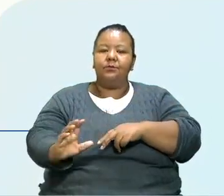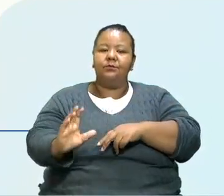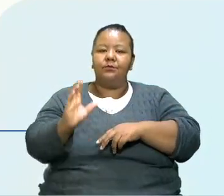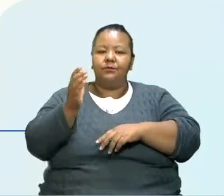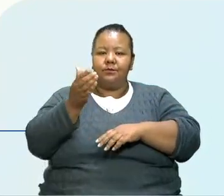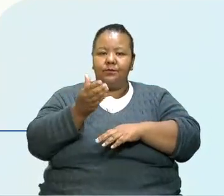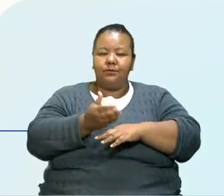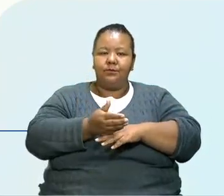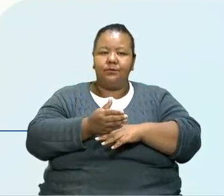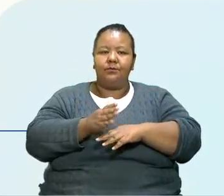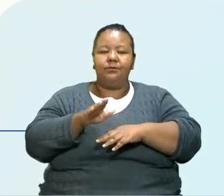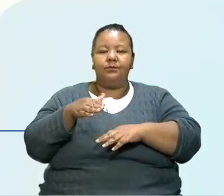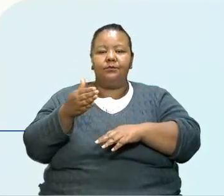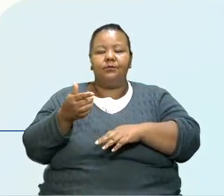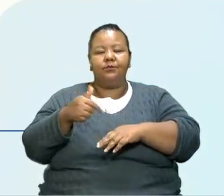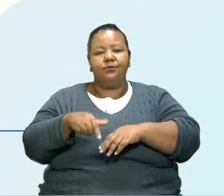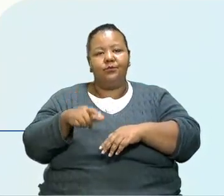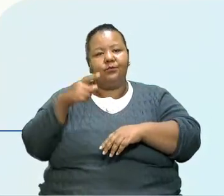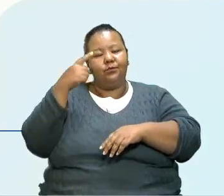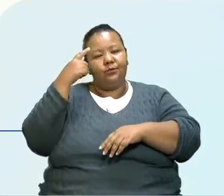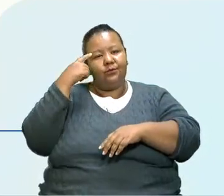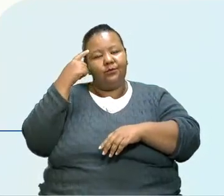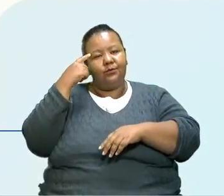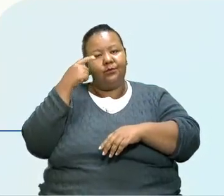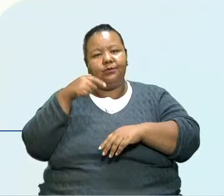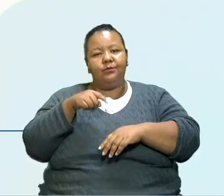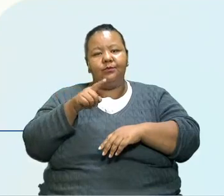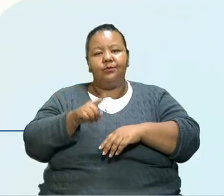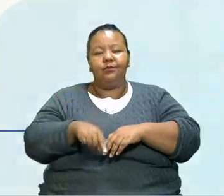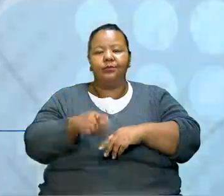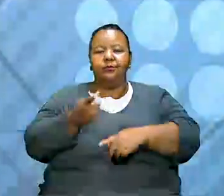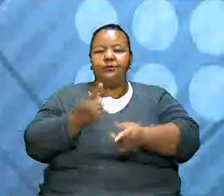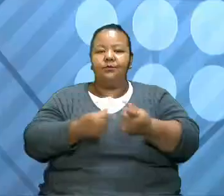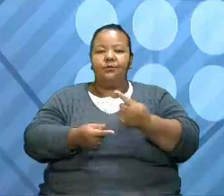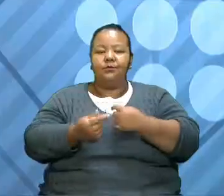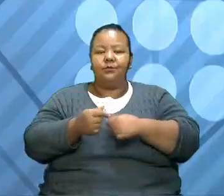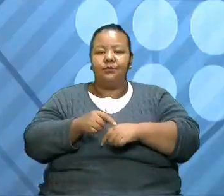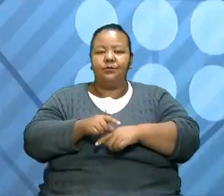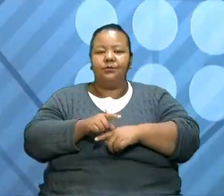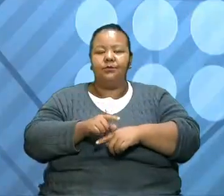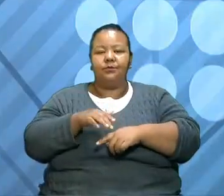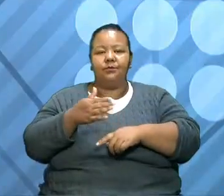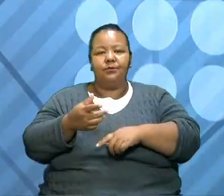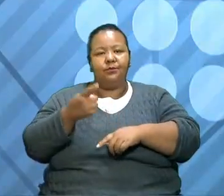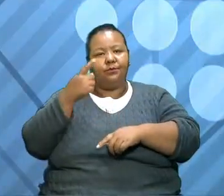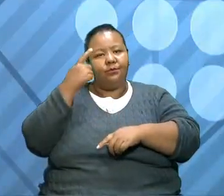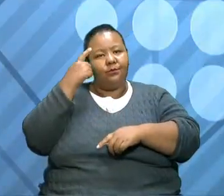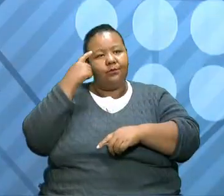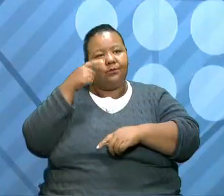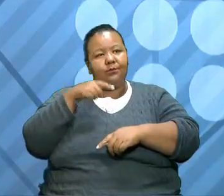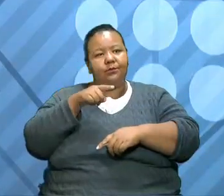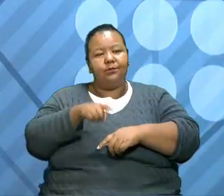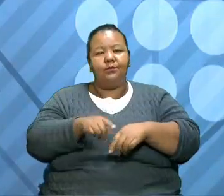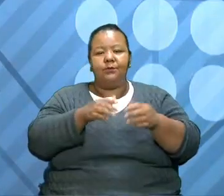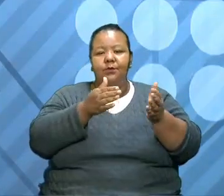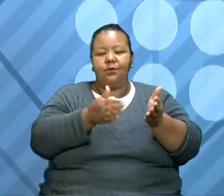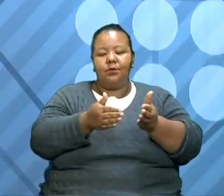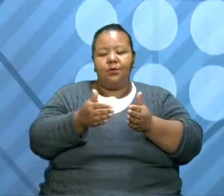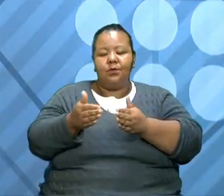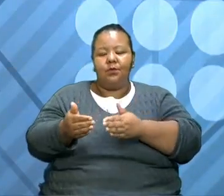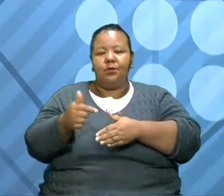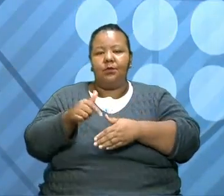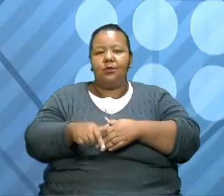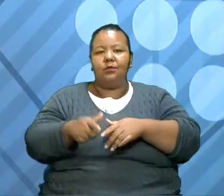acontecem. Quando eu estou pensando em uma administração, quando eu estou pensando em uma organização dos